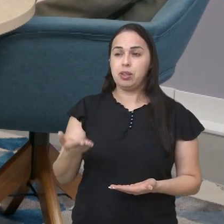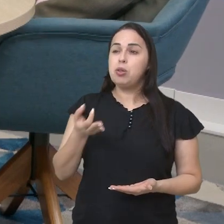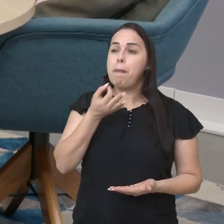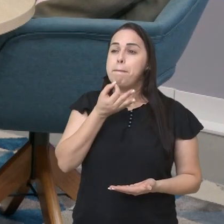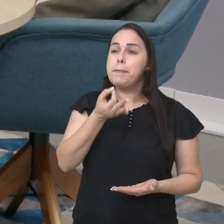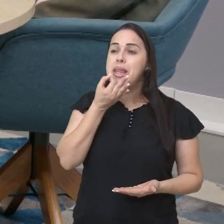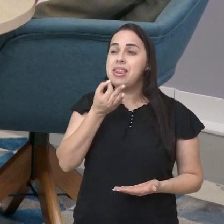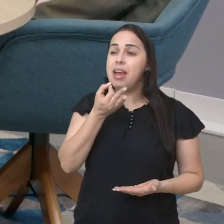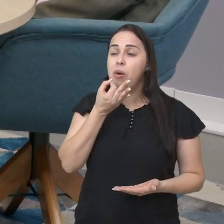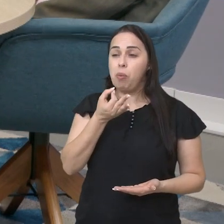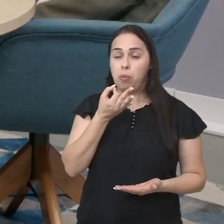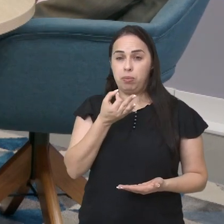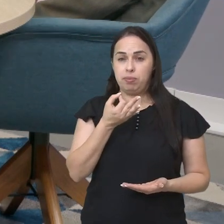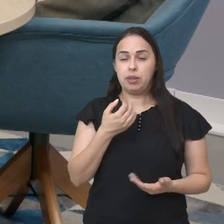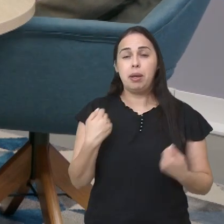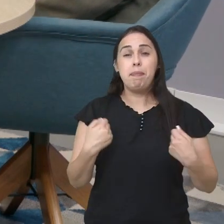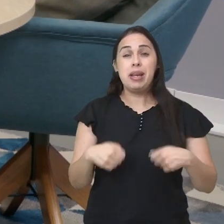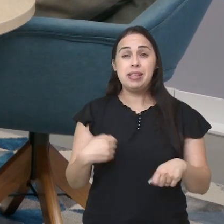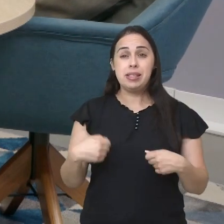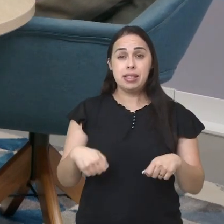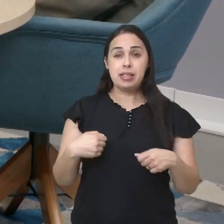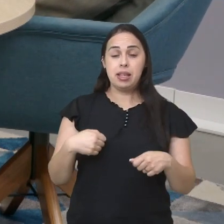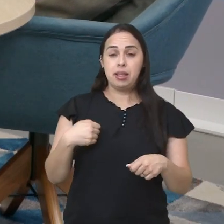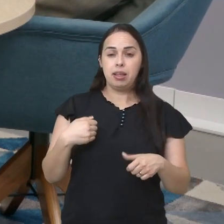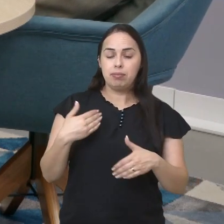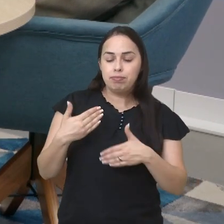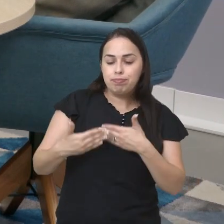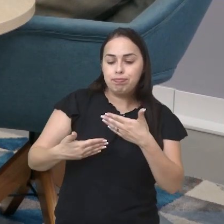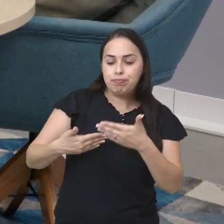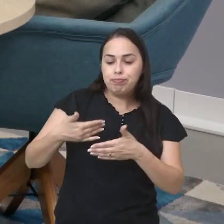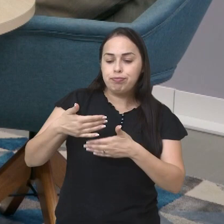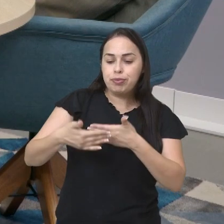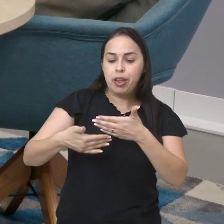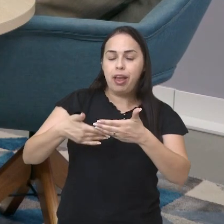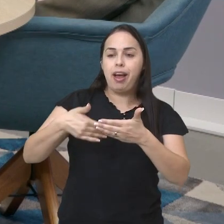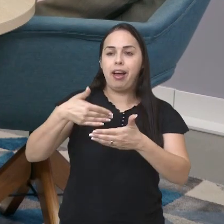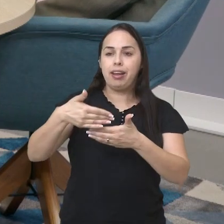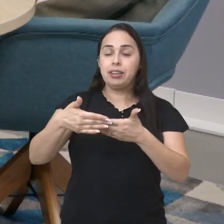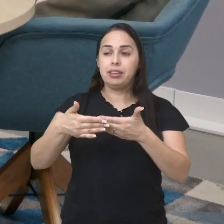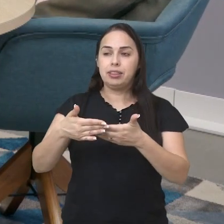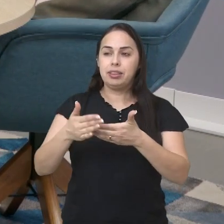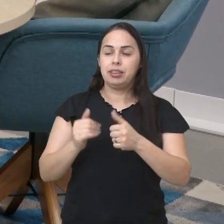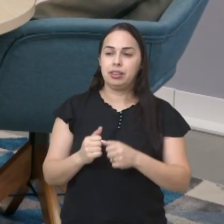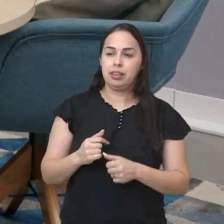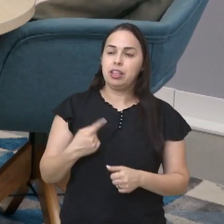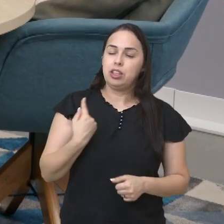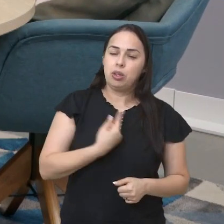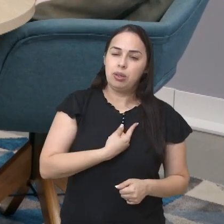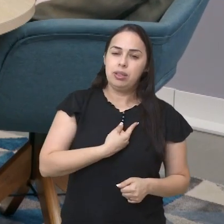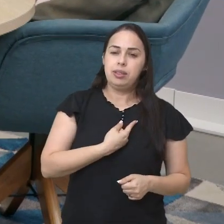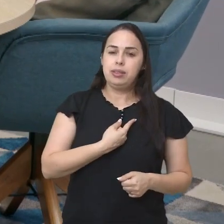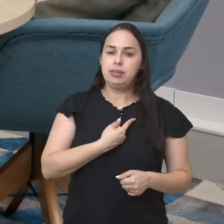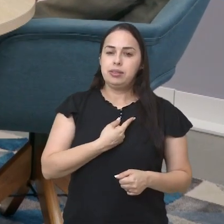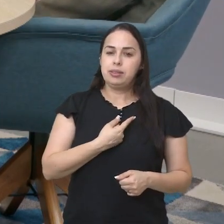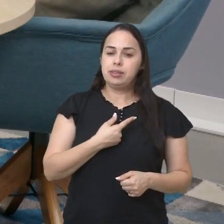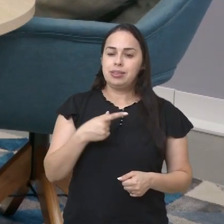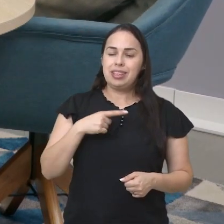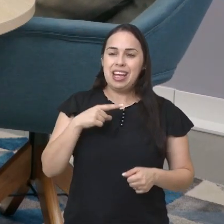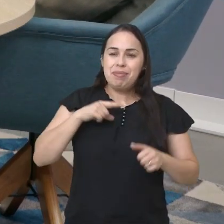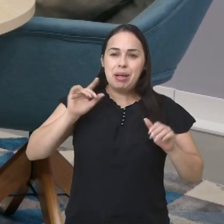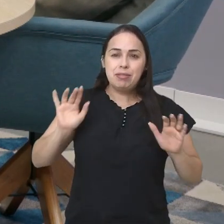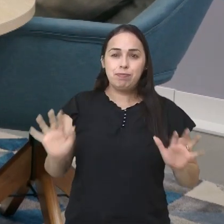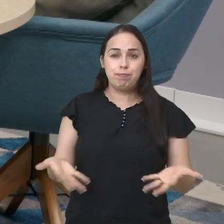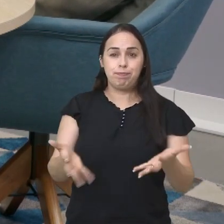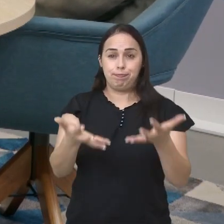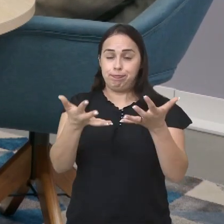acha que é preciso ainda caminhar a médio, longo prazo para que a gente tenha mais incentivos